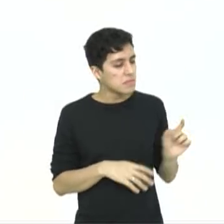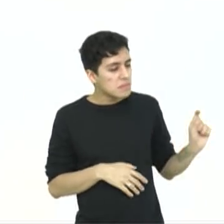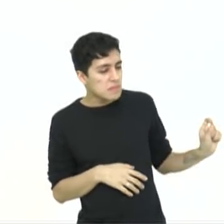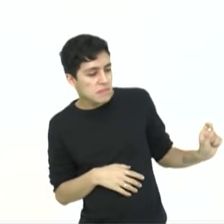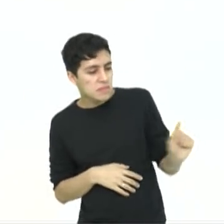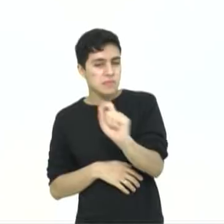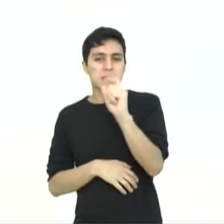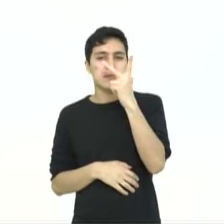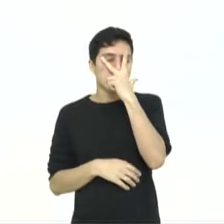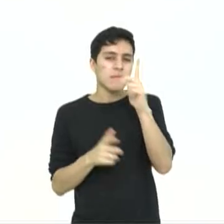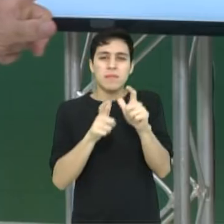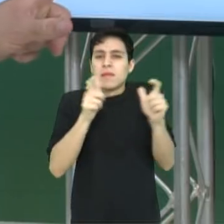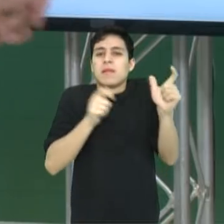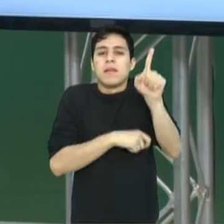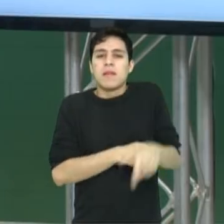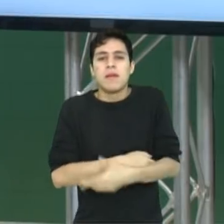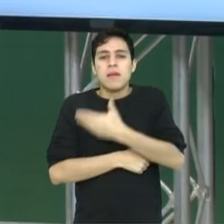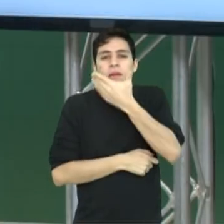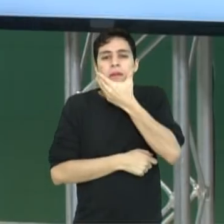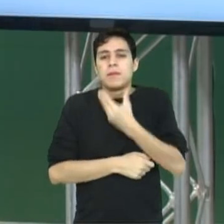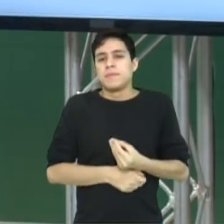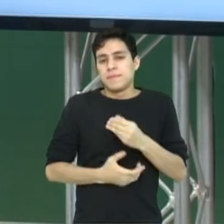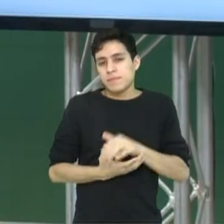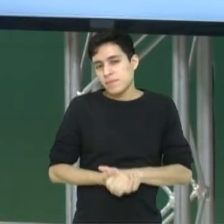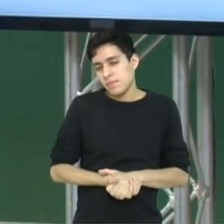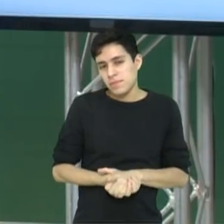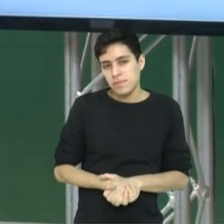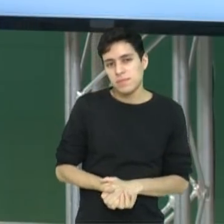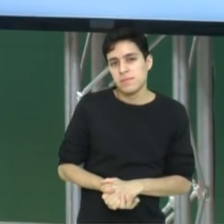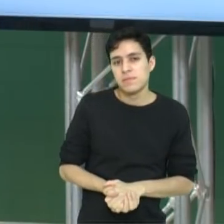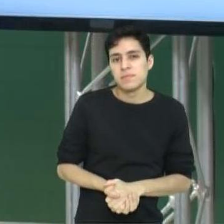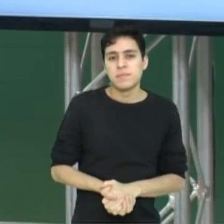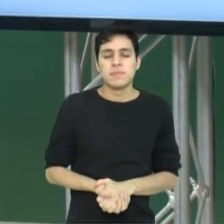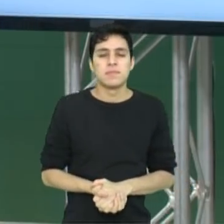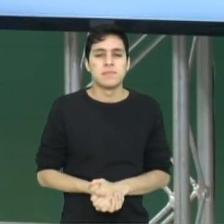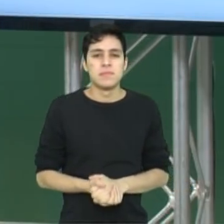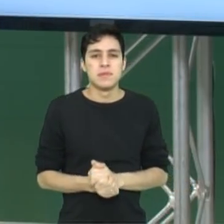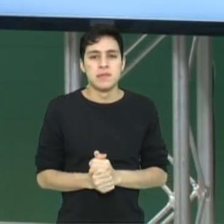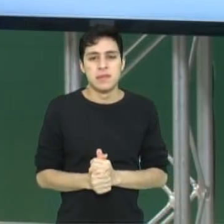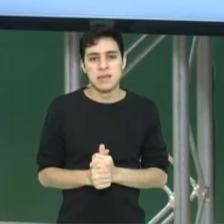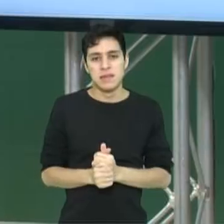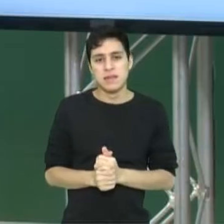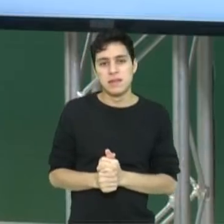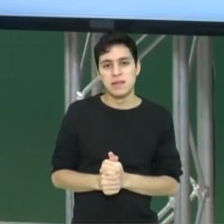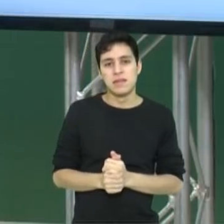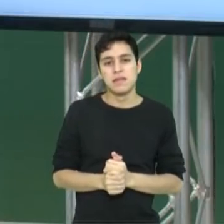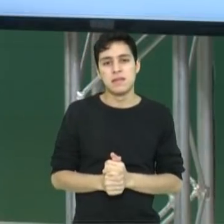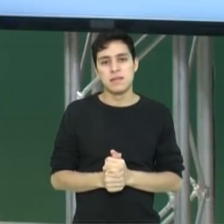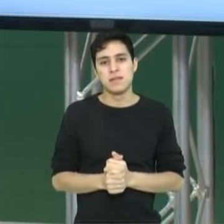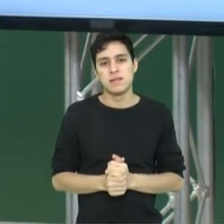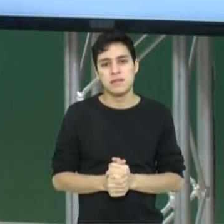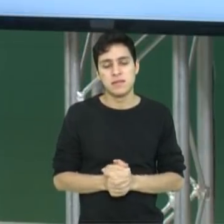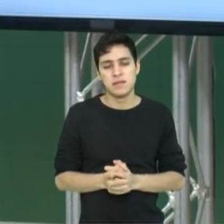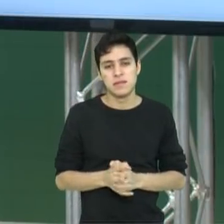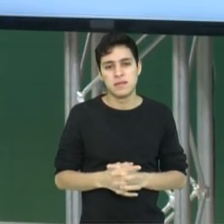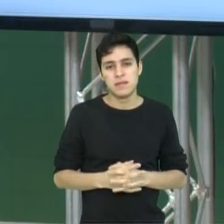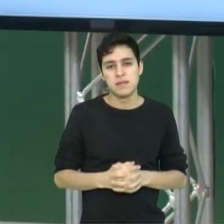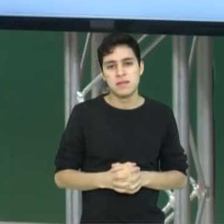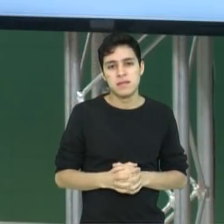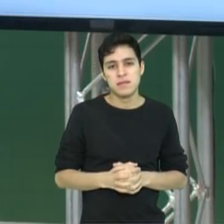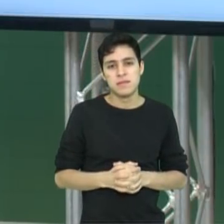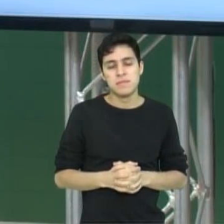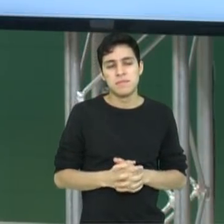grande mesquita. É a Kaaba, galera. É um lugar sagrado para os muçulmanos. Ela está localizada na cidade de Meca, na